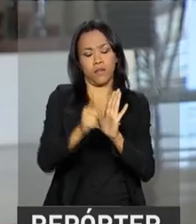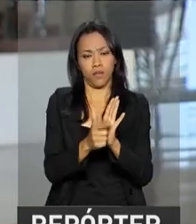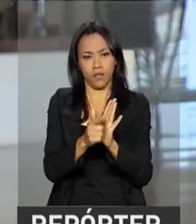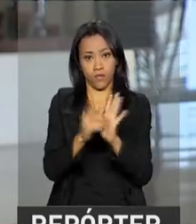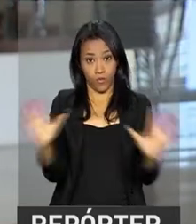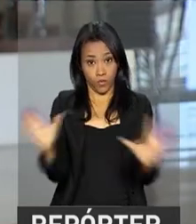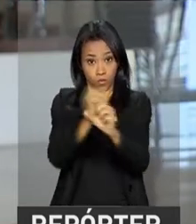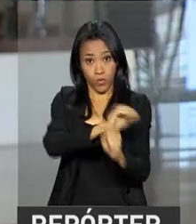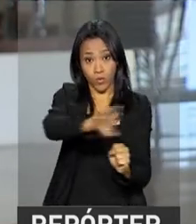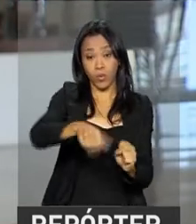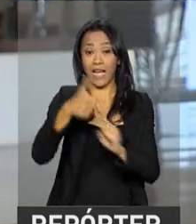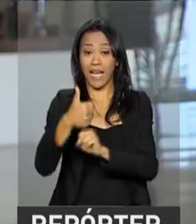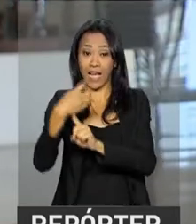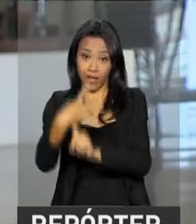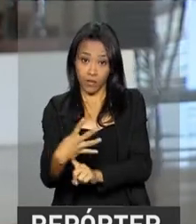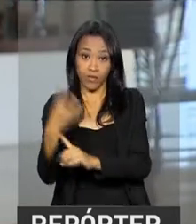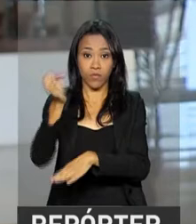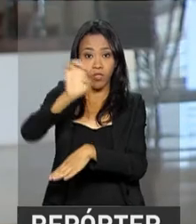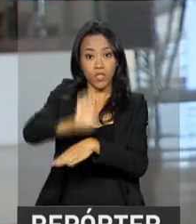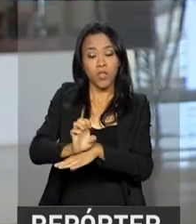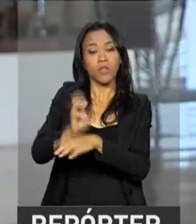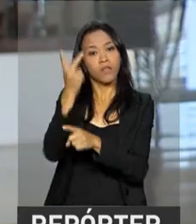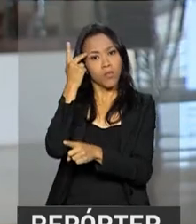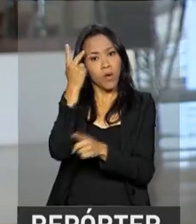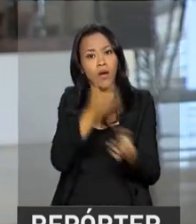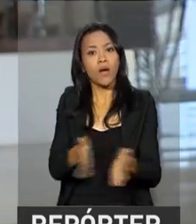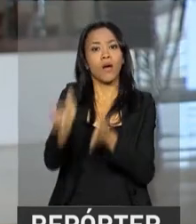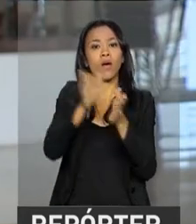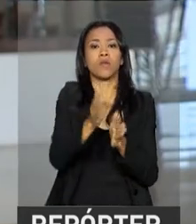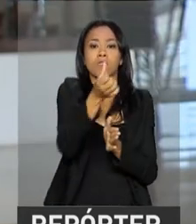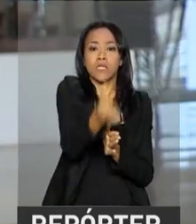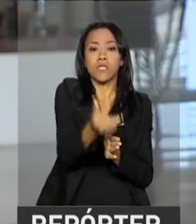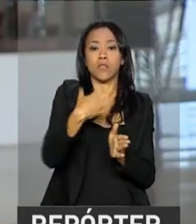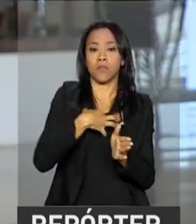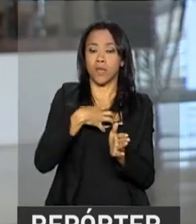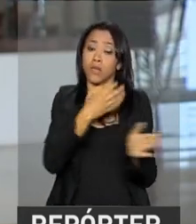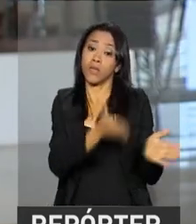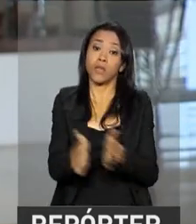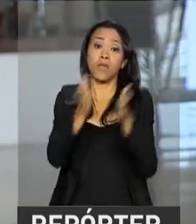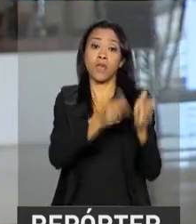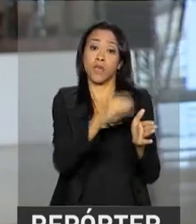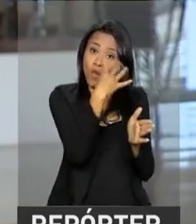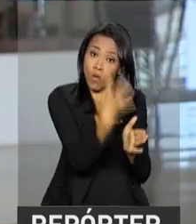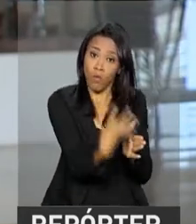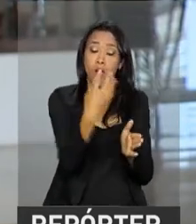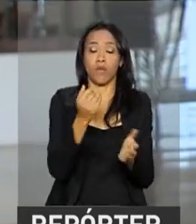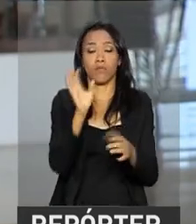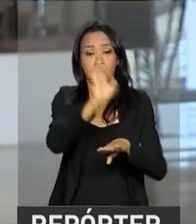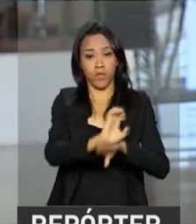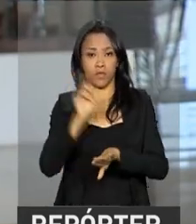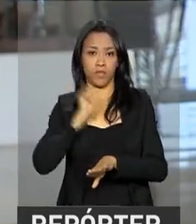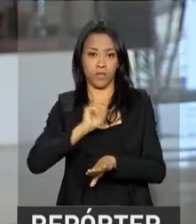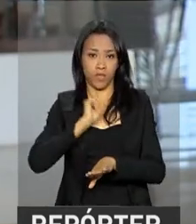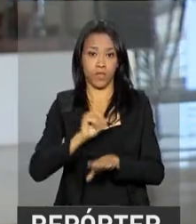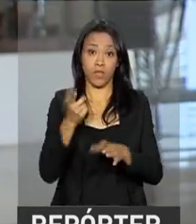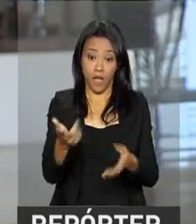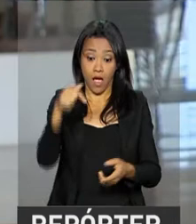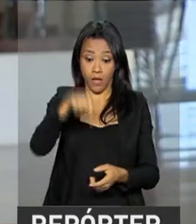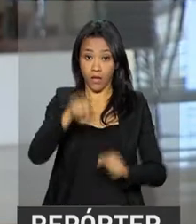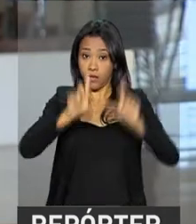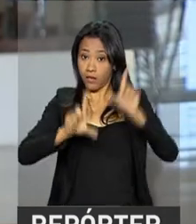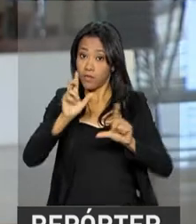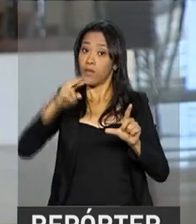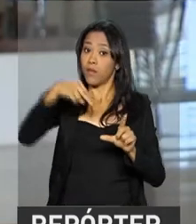cursos 14 vão para o estado de são paulo seis para bahia e quatro para minas gerais a tv nbr vai